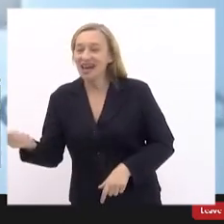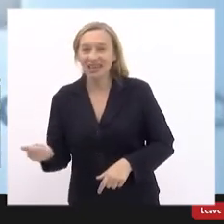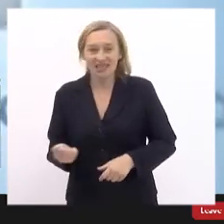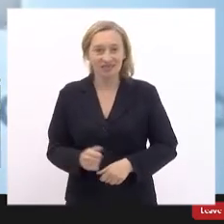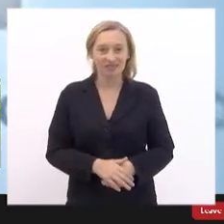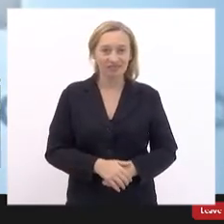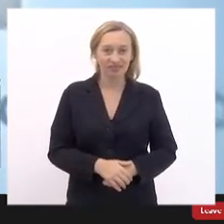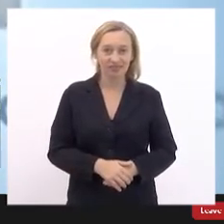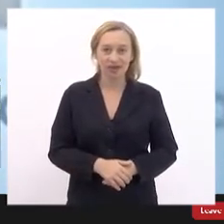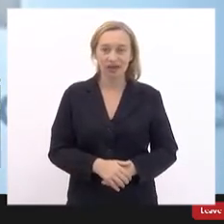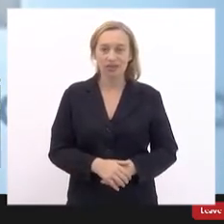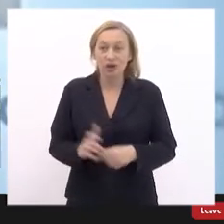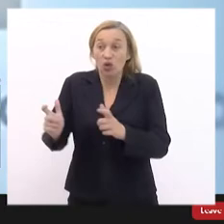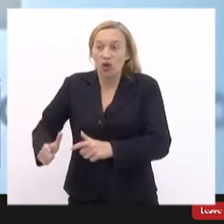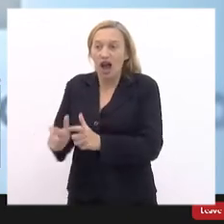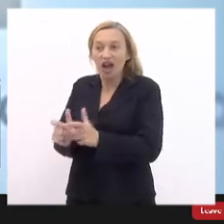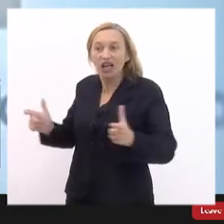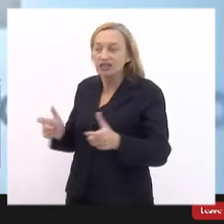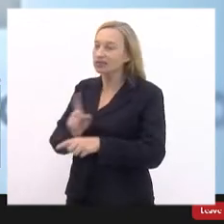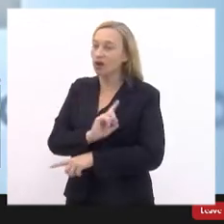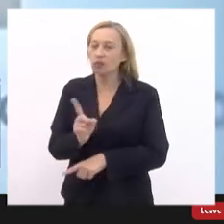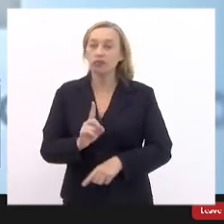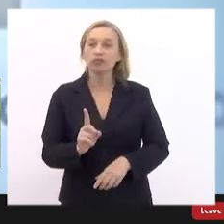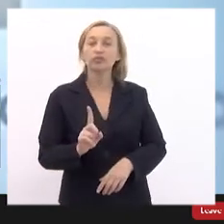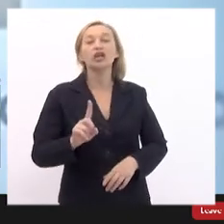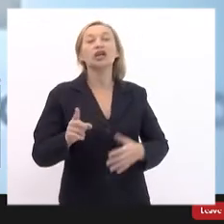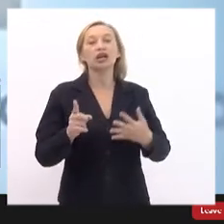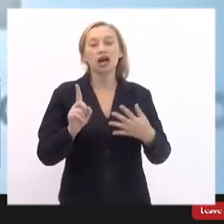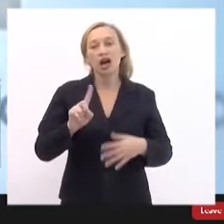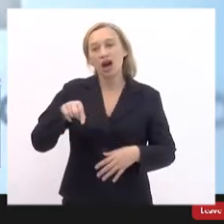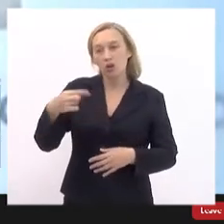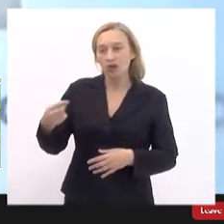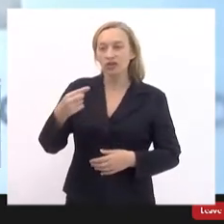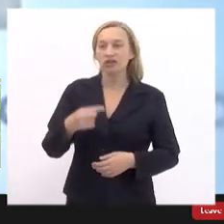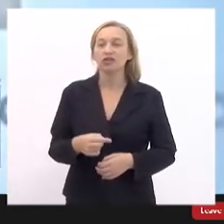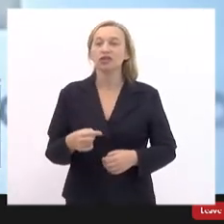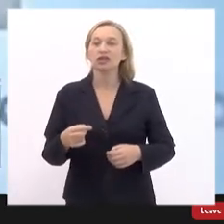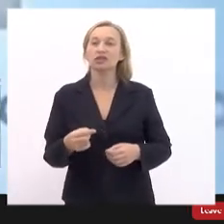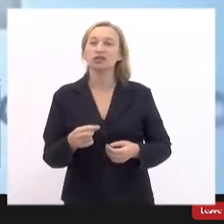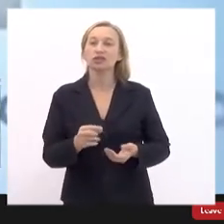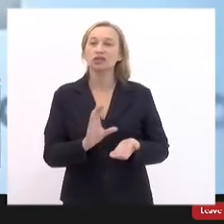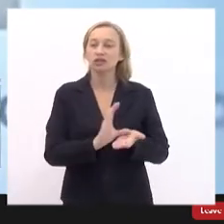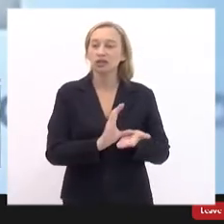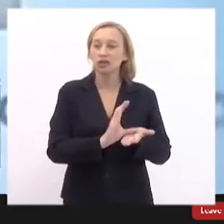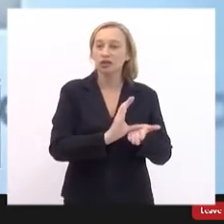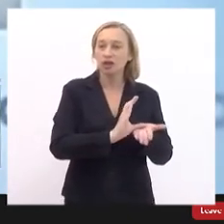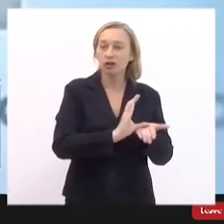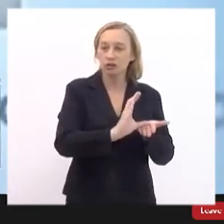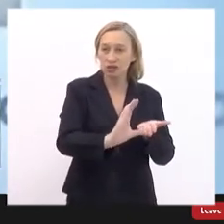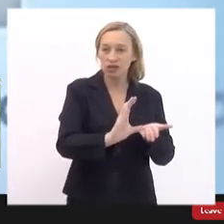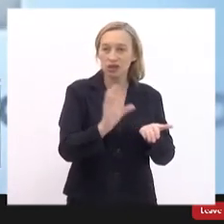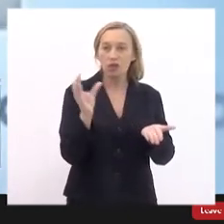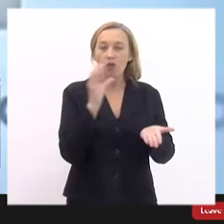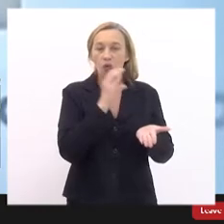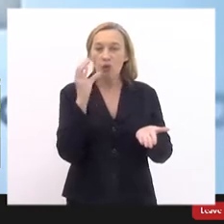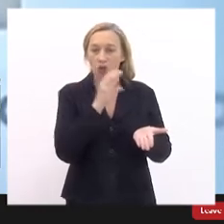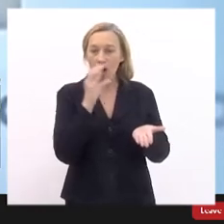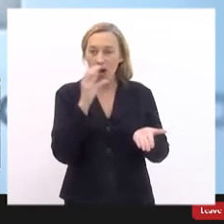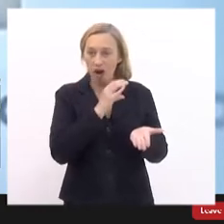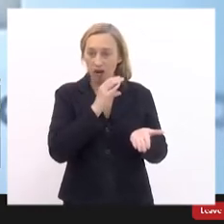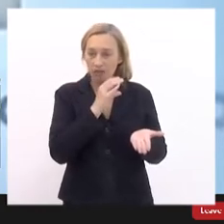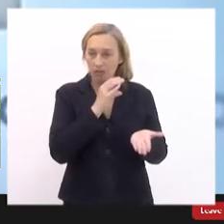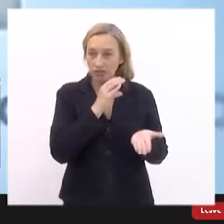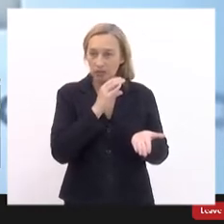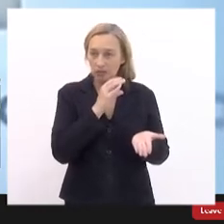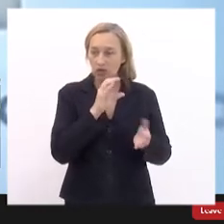também, né? Então, isso é uma coisa. A segunda coisa é com relação ao auxílio emergencial para a Covid. Isso